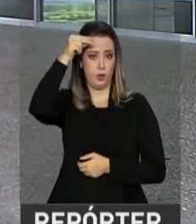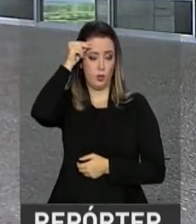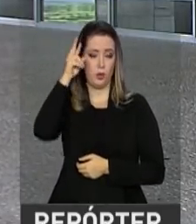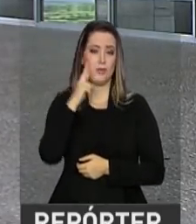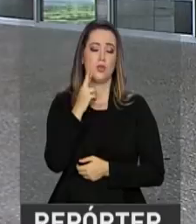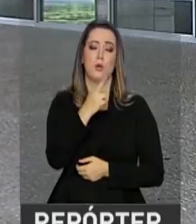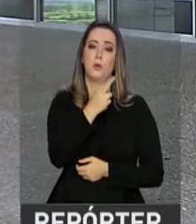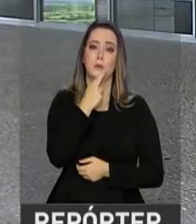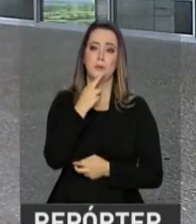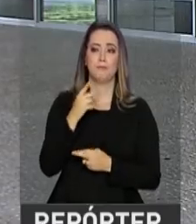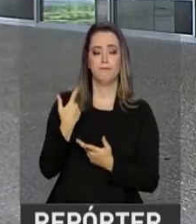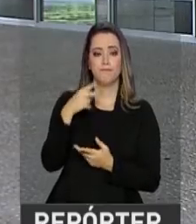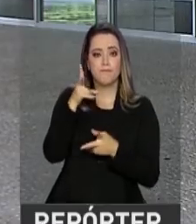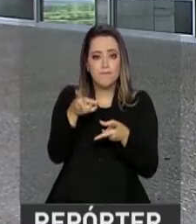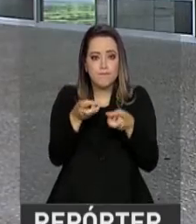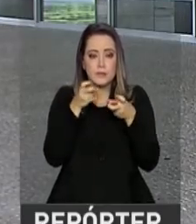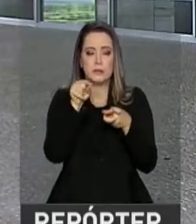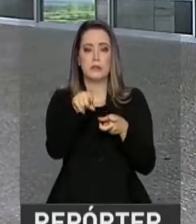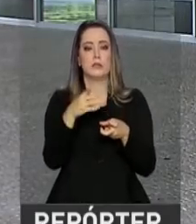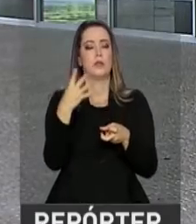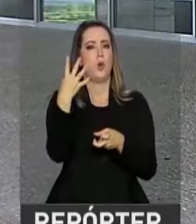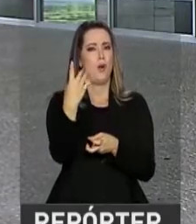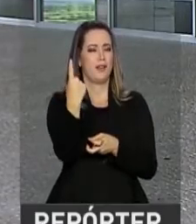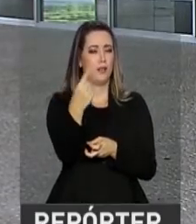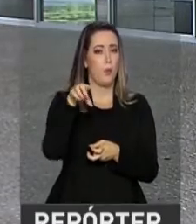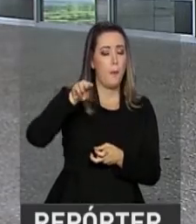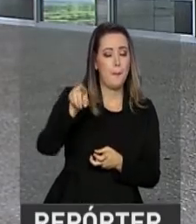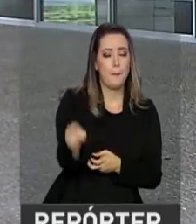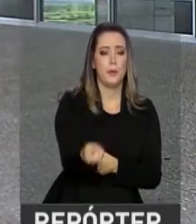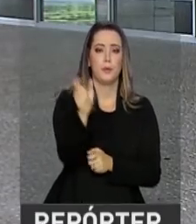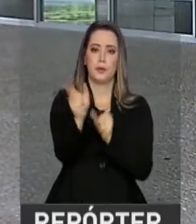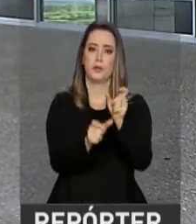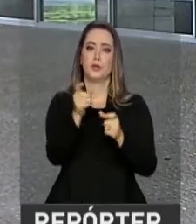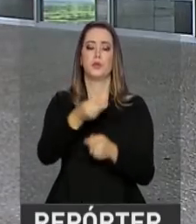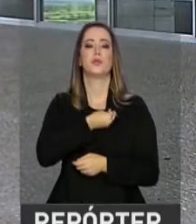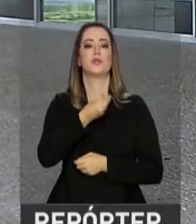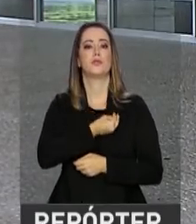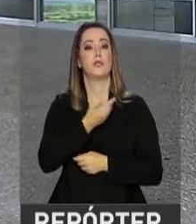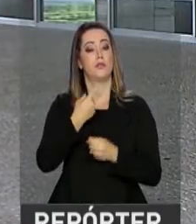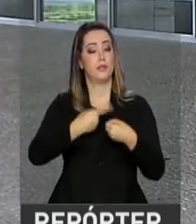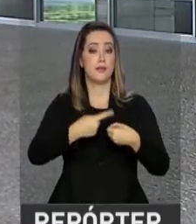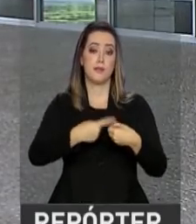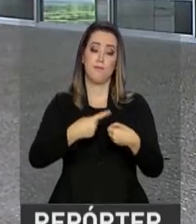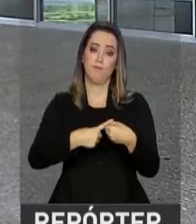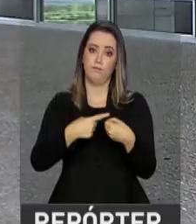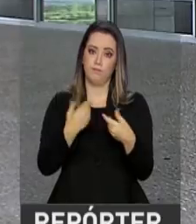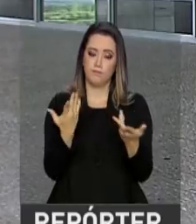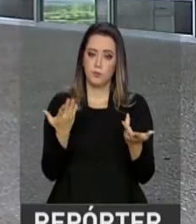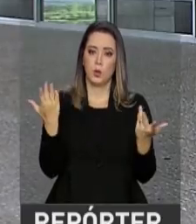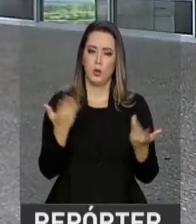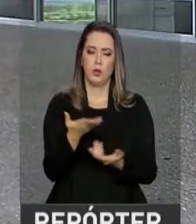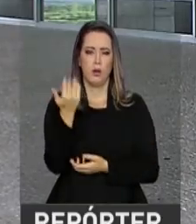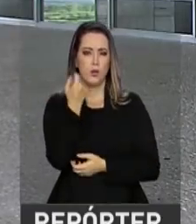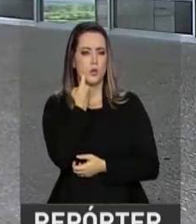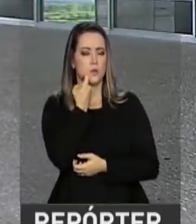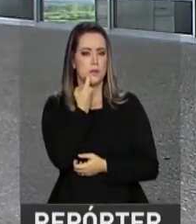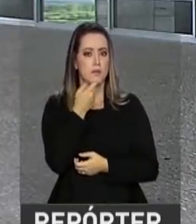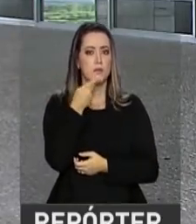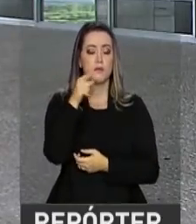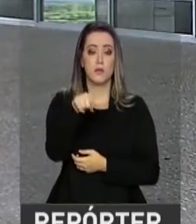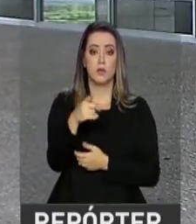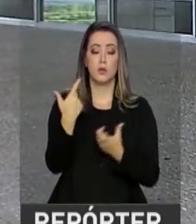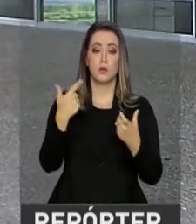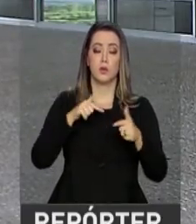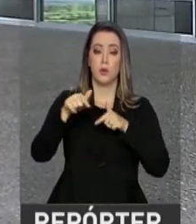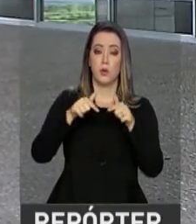estima que 40 mil venezuelanos se estabeleceram na cidade na última sexta-feira o presidente temer disse que a